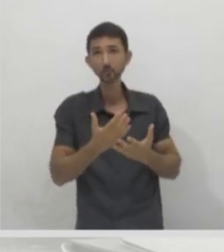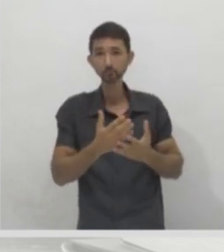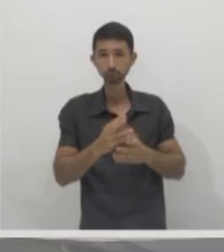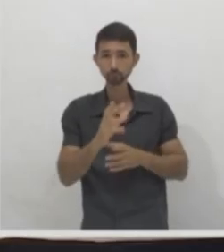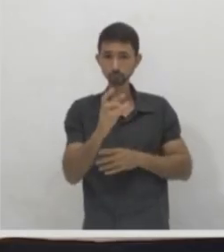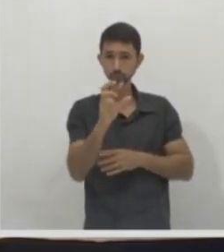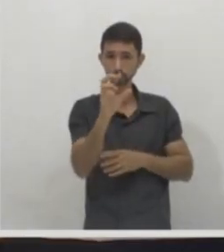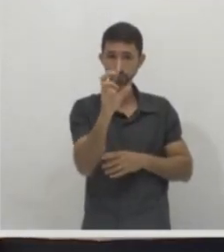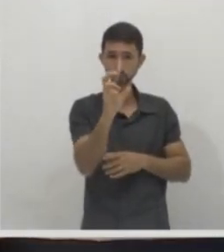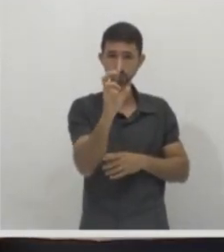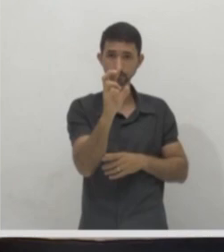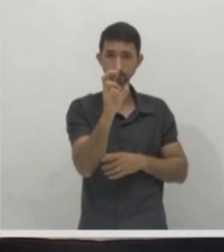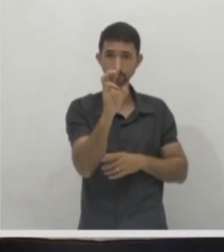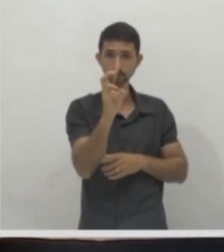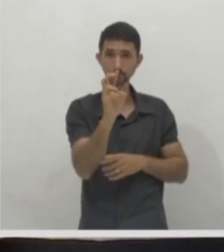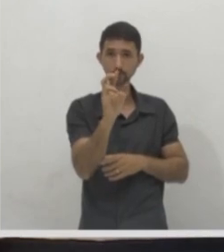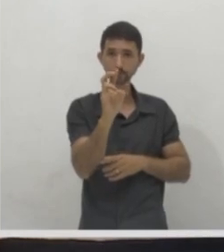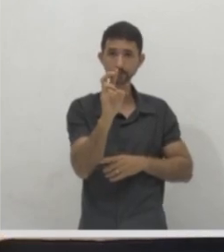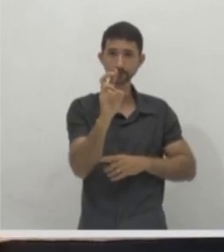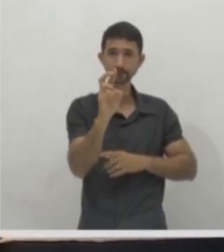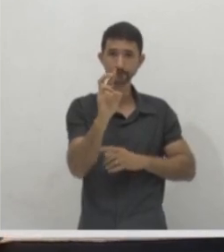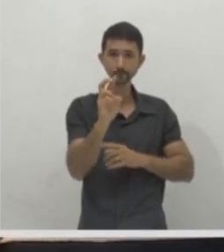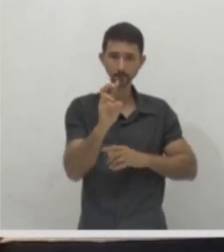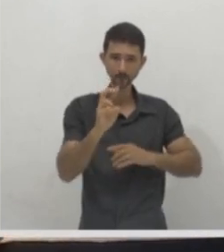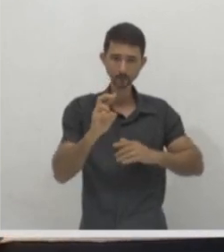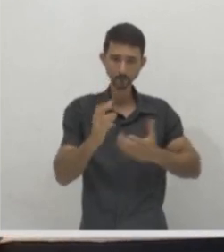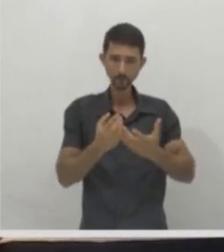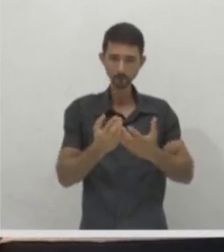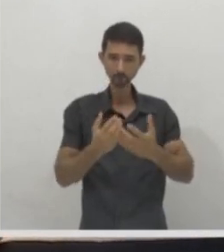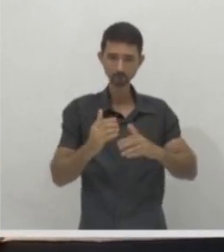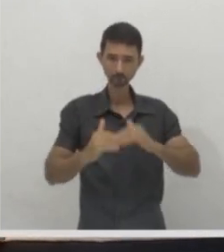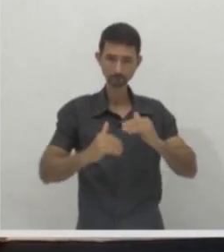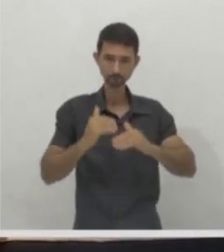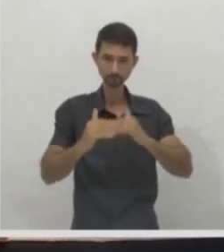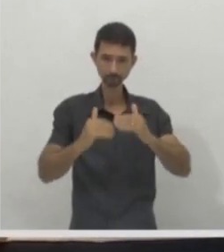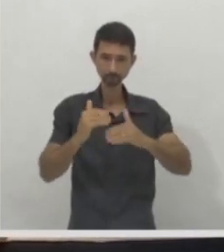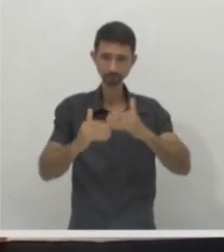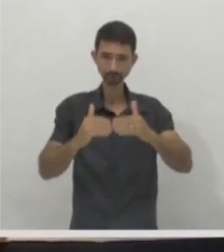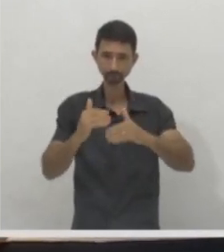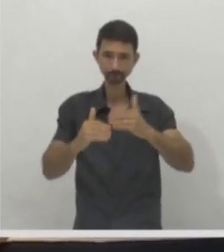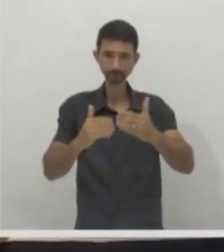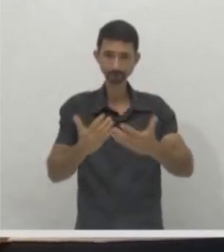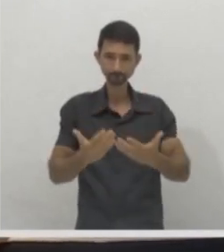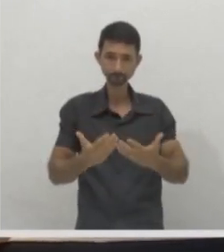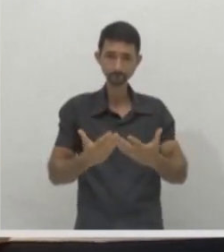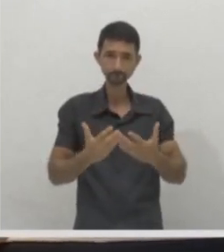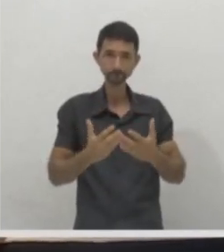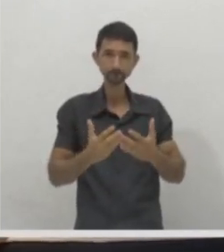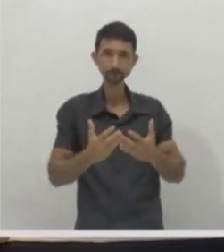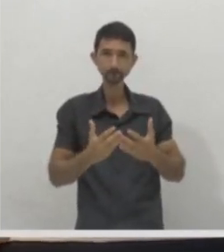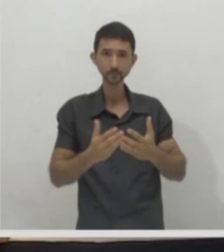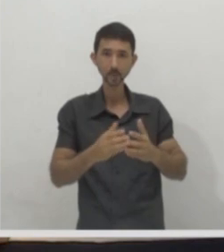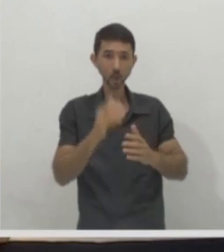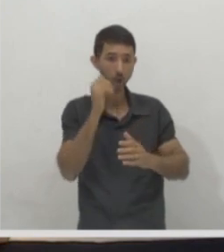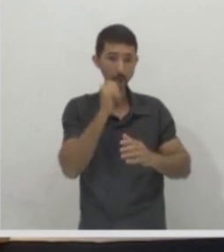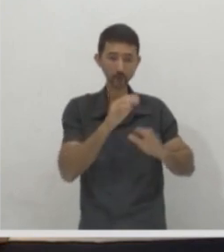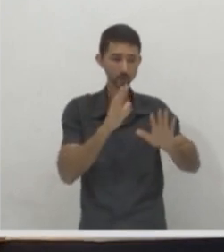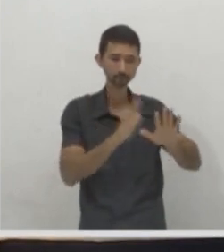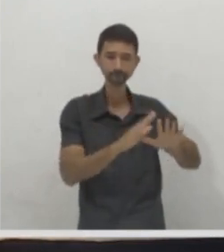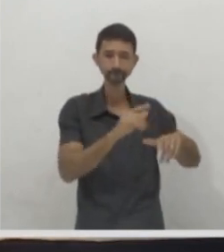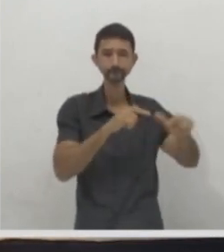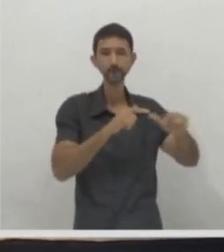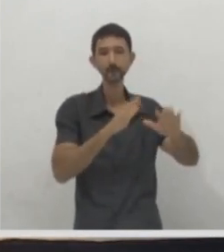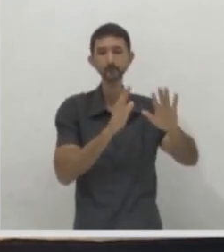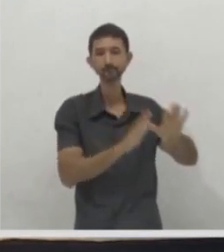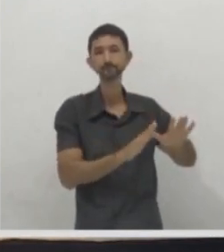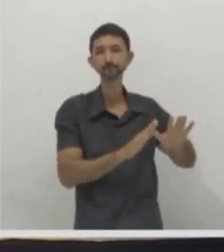grávidas, né? Com barriga crescendo e assim por diante. Então, era restringido o trabalho que elas podiam fazer.